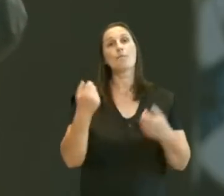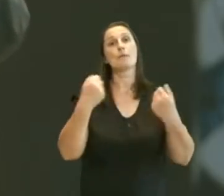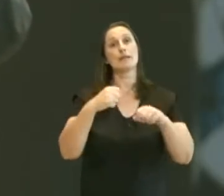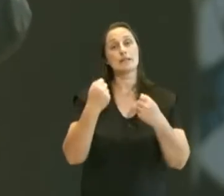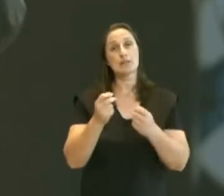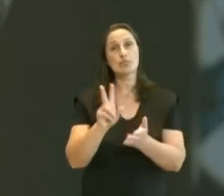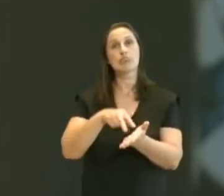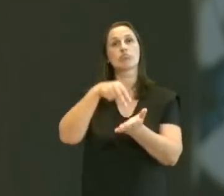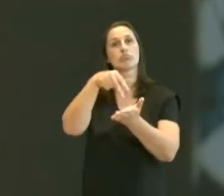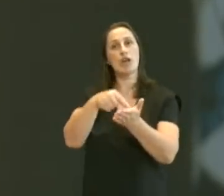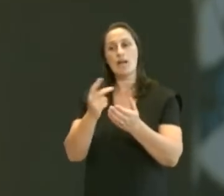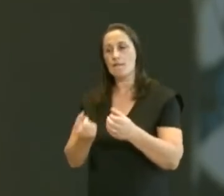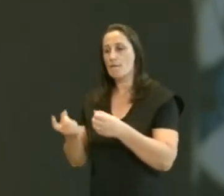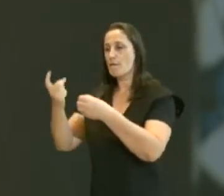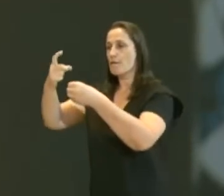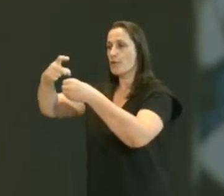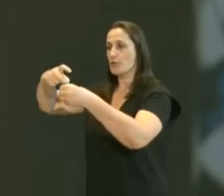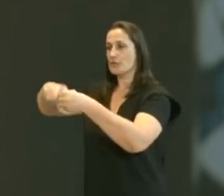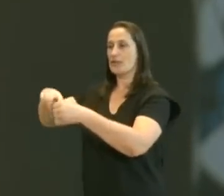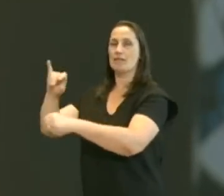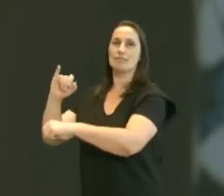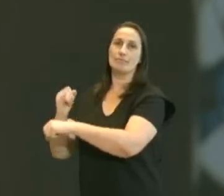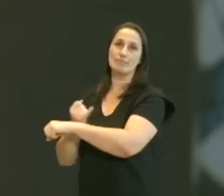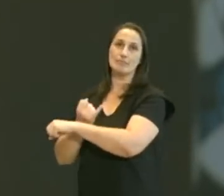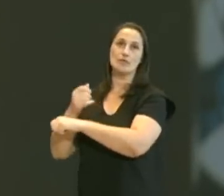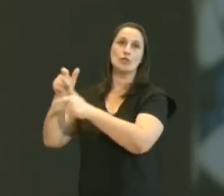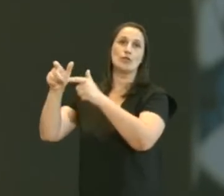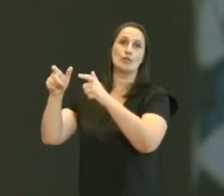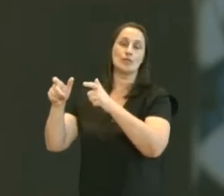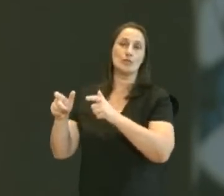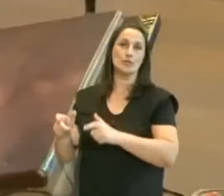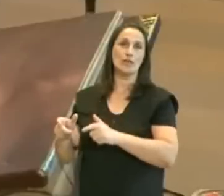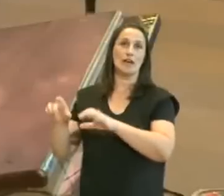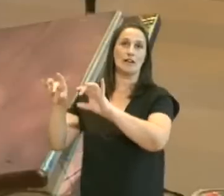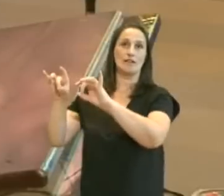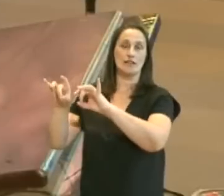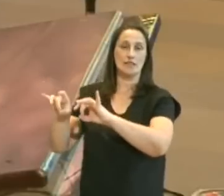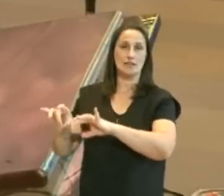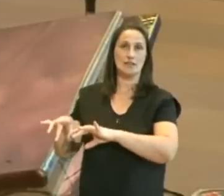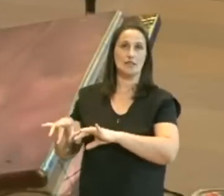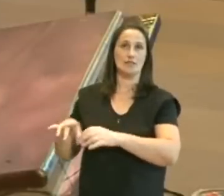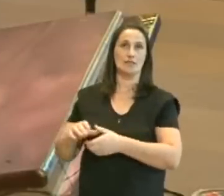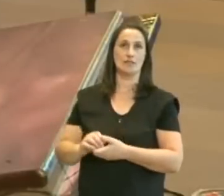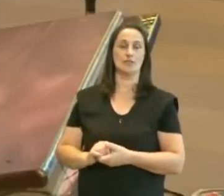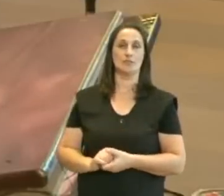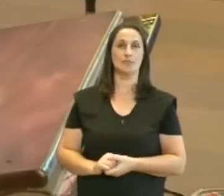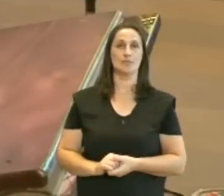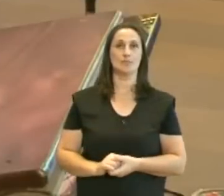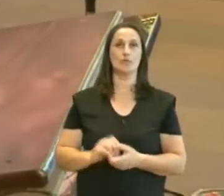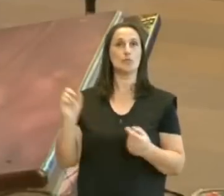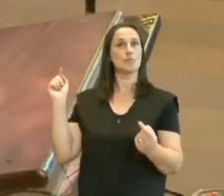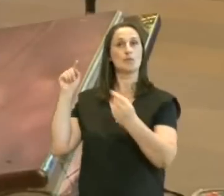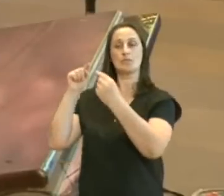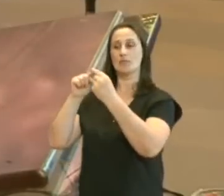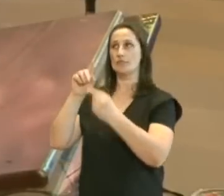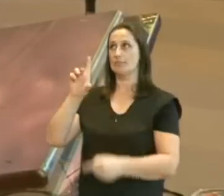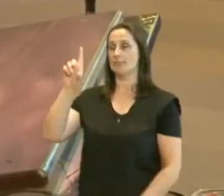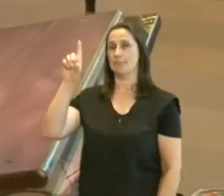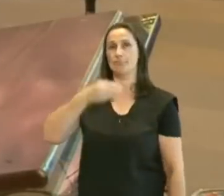levantar e voltar para onde eles tinham deixado a missão e o propósito de